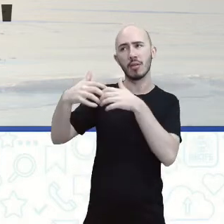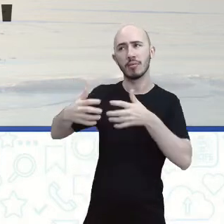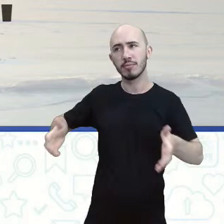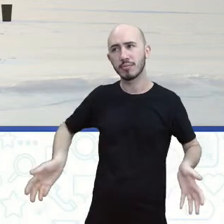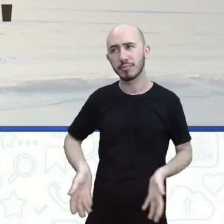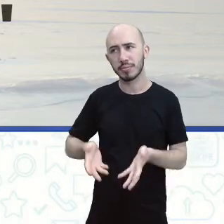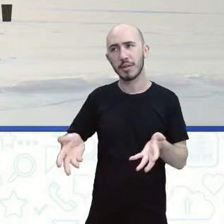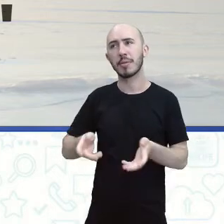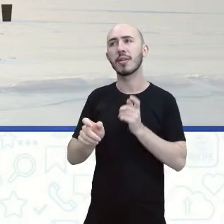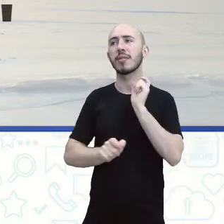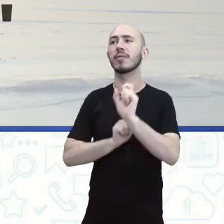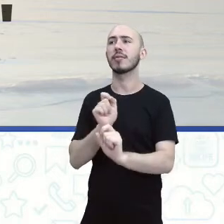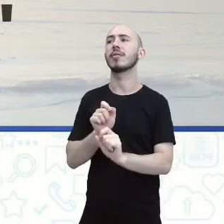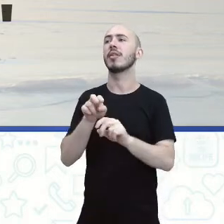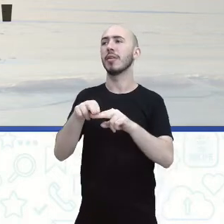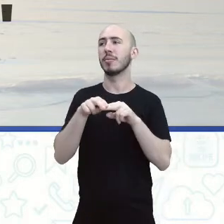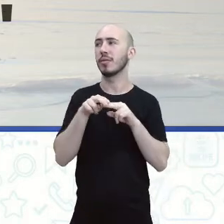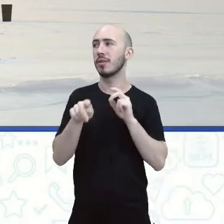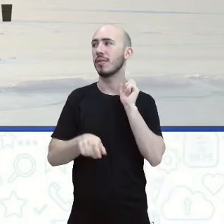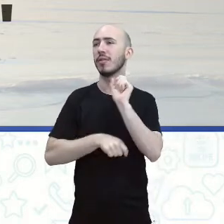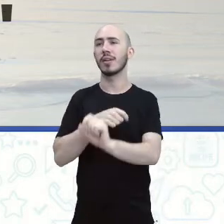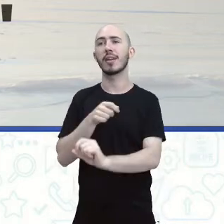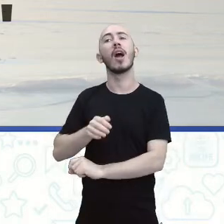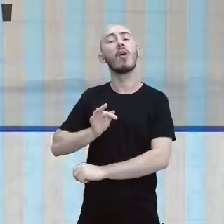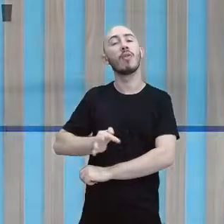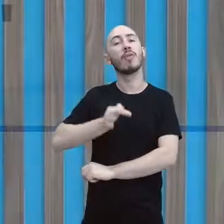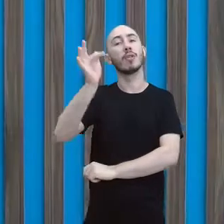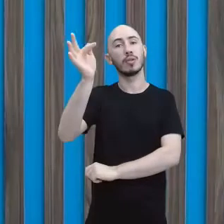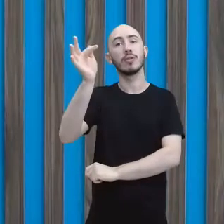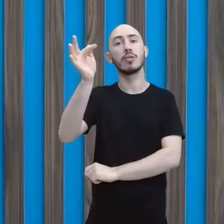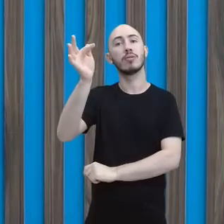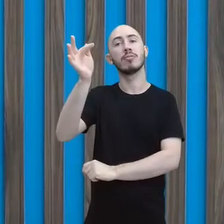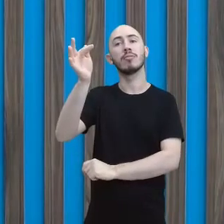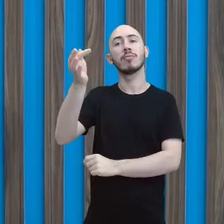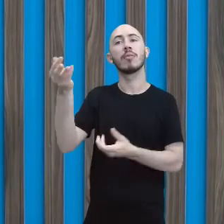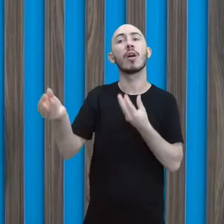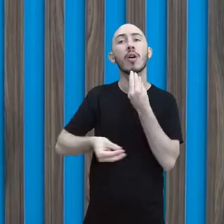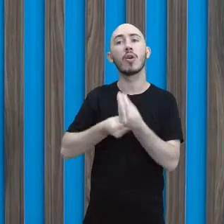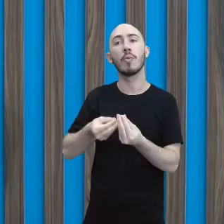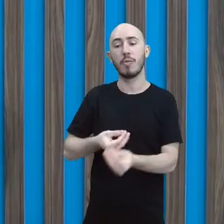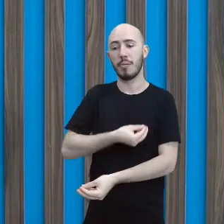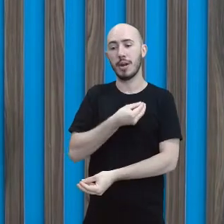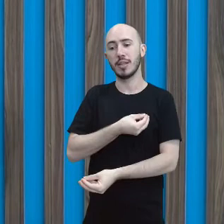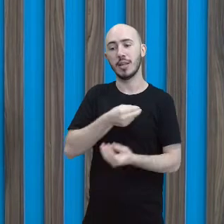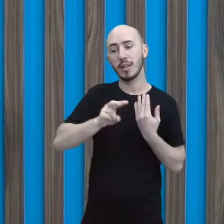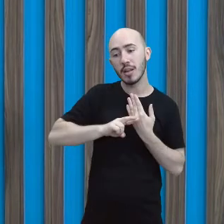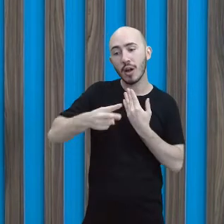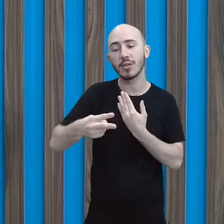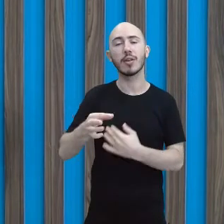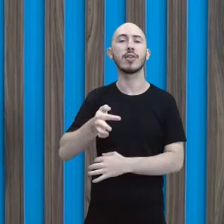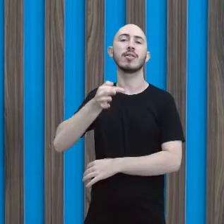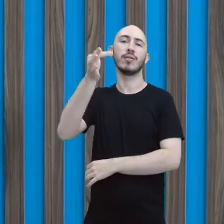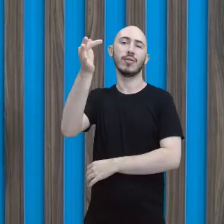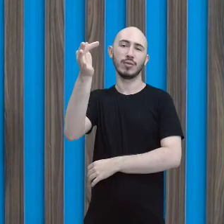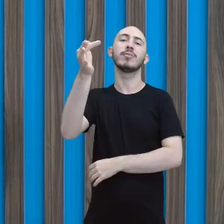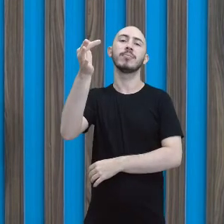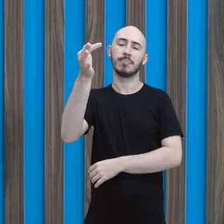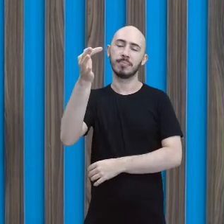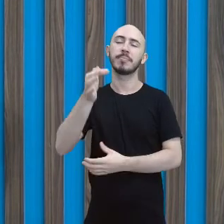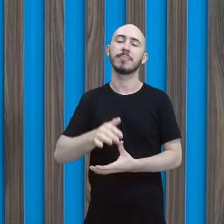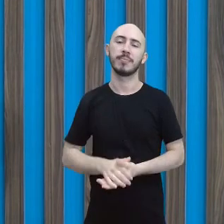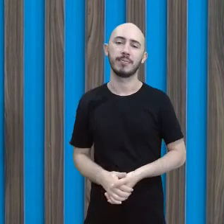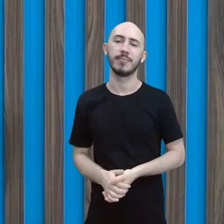para frente, porque o futuro ele é a consequência do presente. Então, o que a gente faz hoje vai